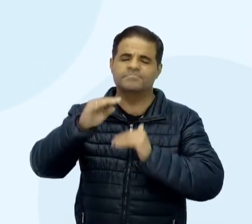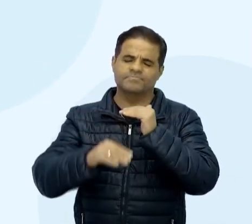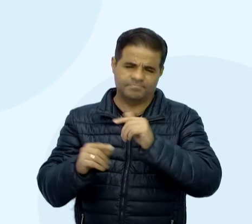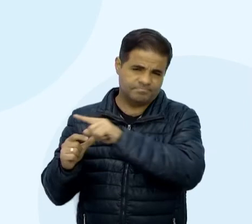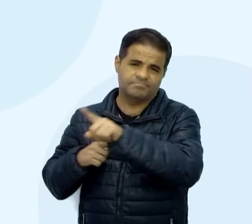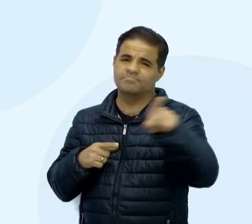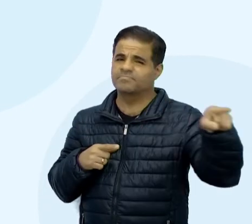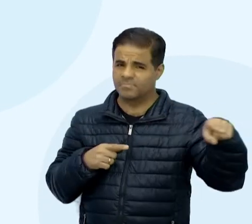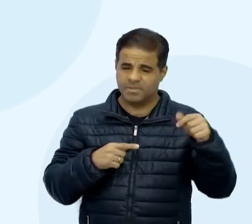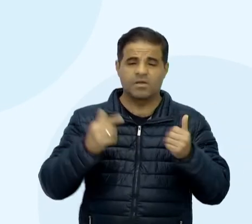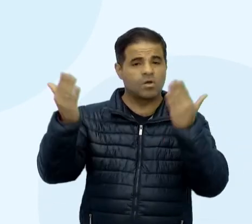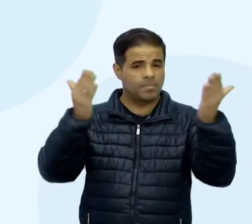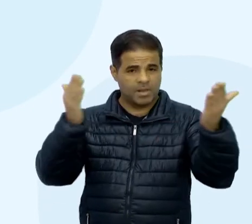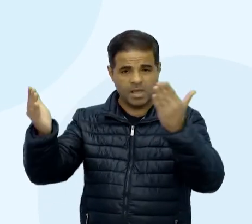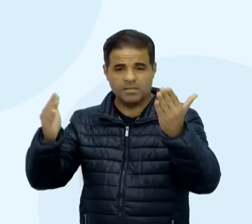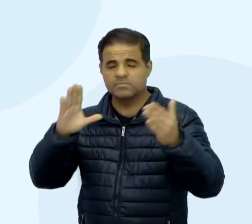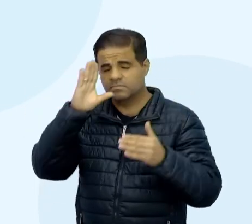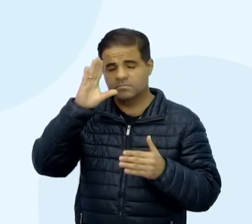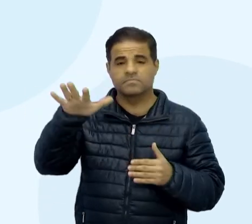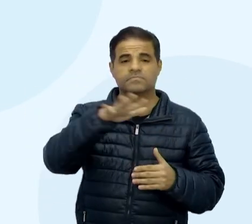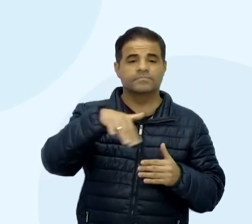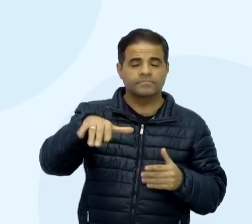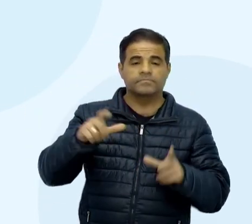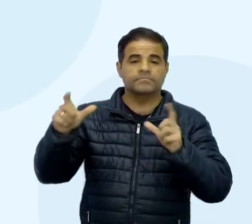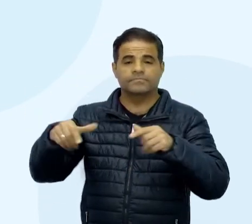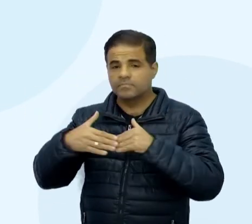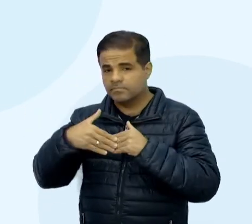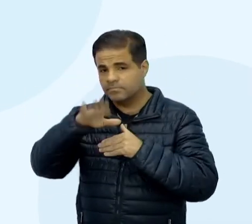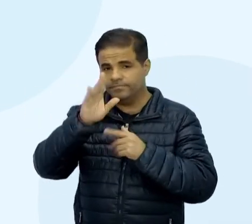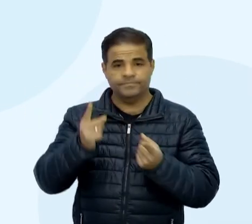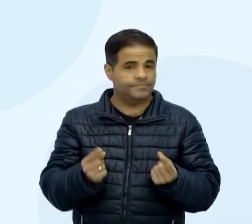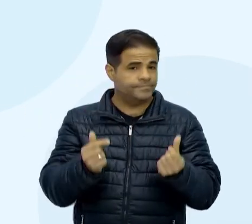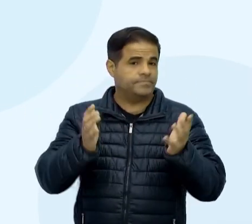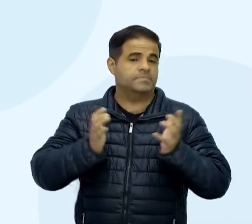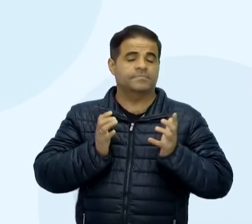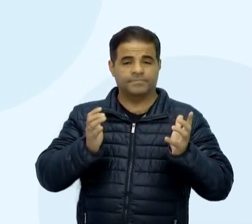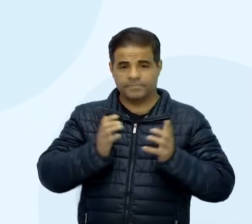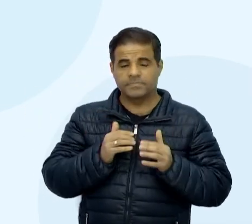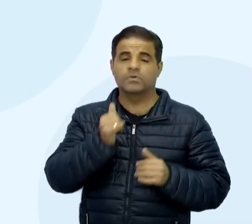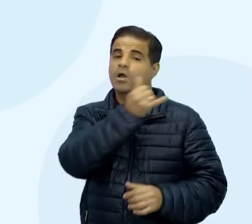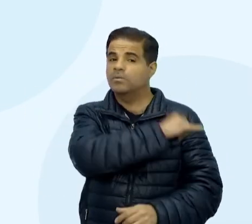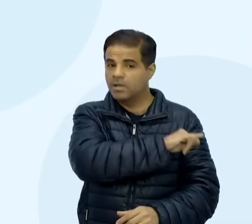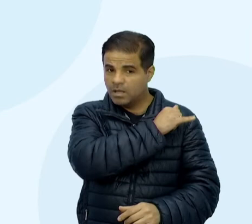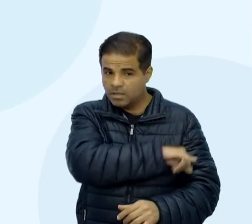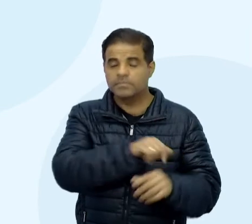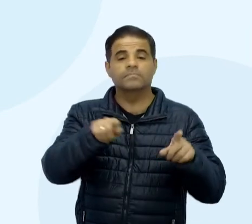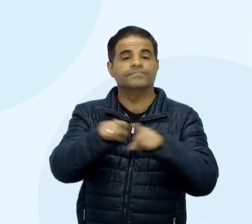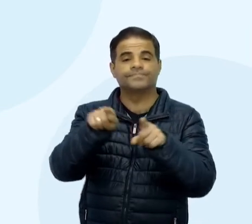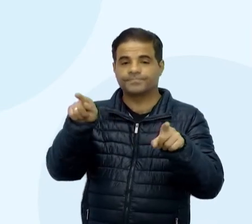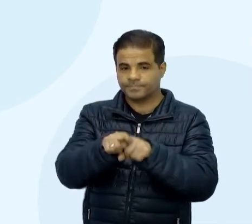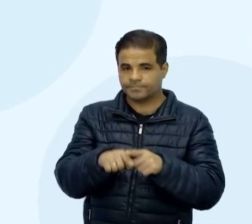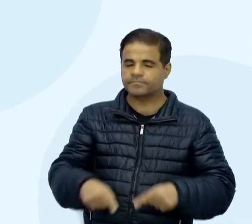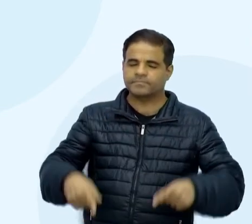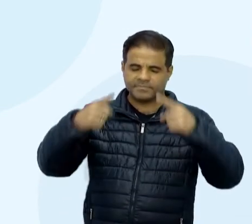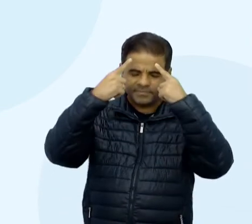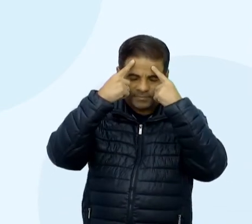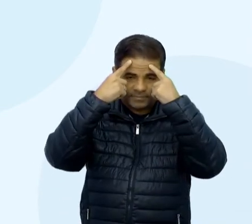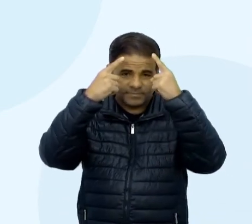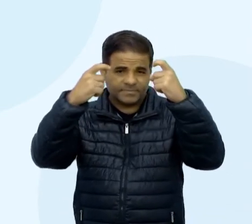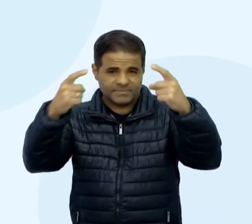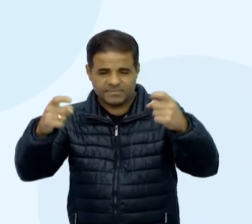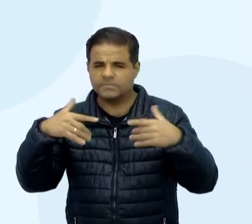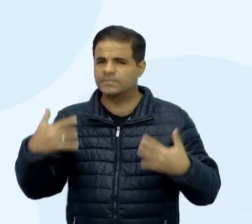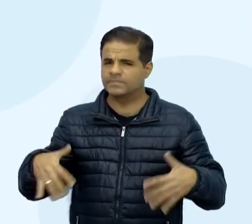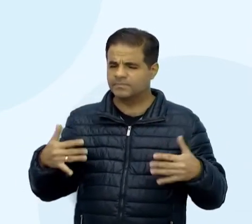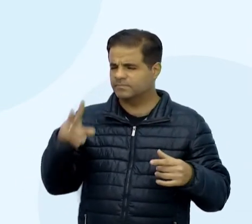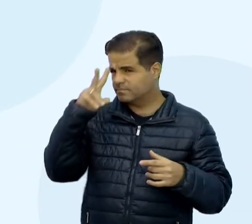e comparada aí principalmente com as regiões mais nobres do Rio de Janeiro, tá? E também a questão da violência, tá, pessoal?